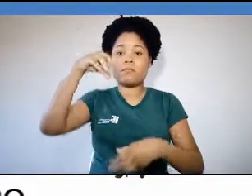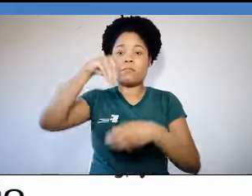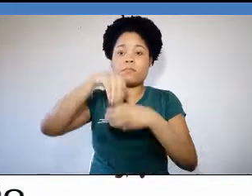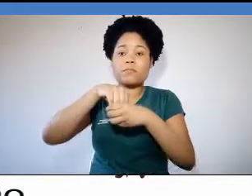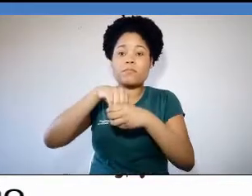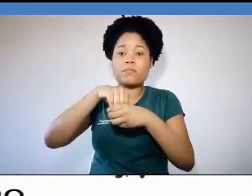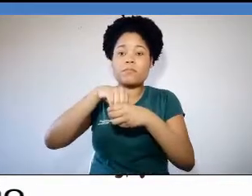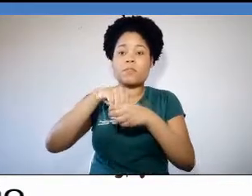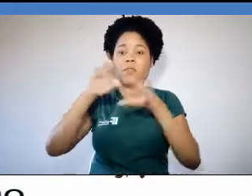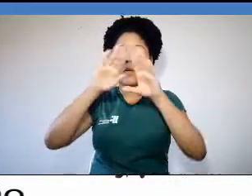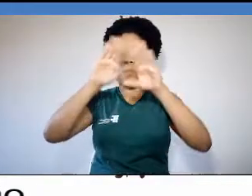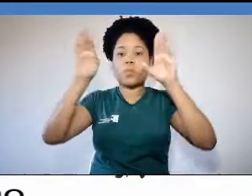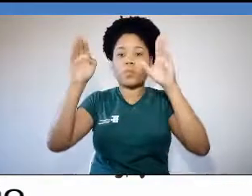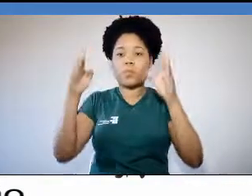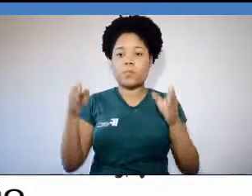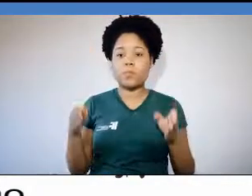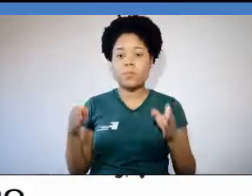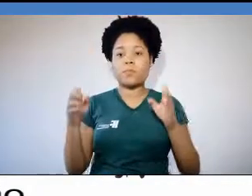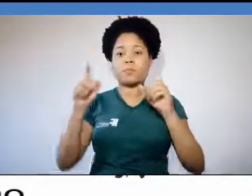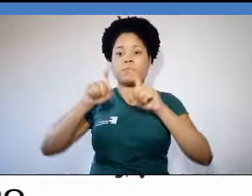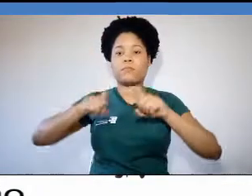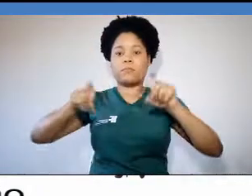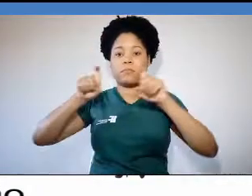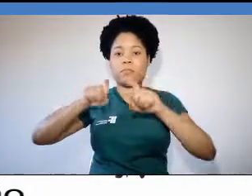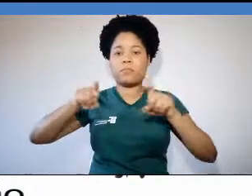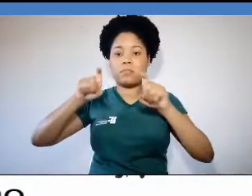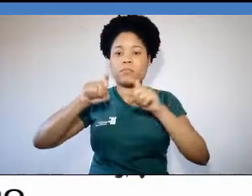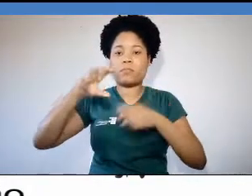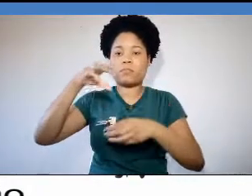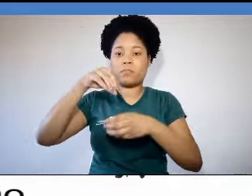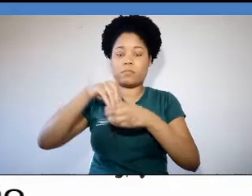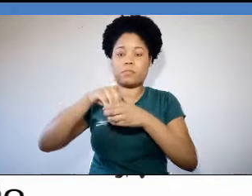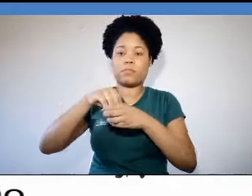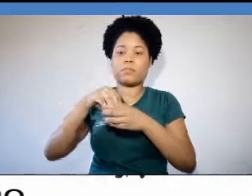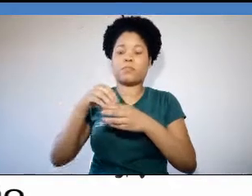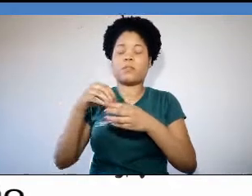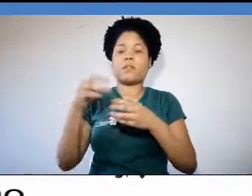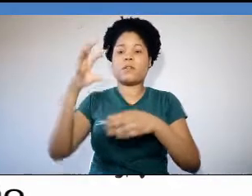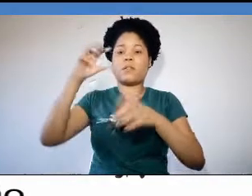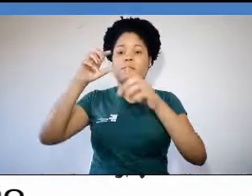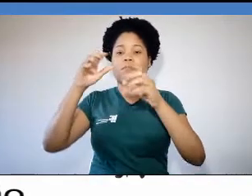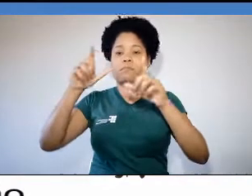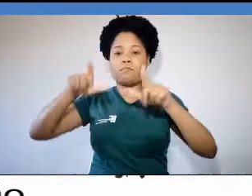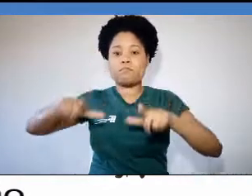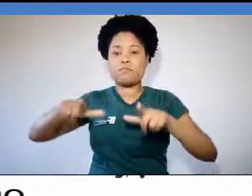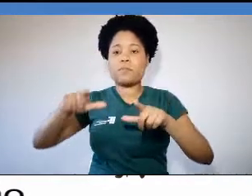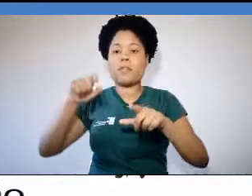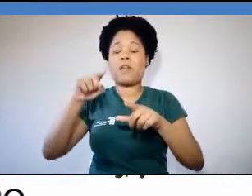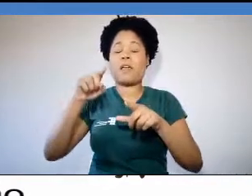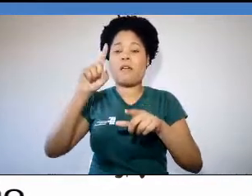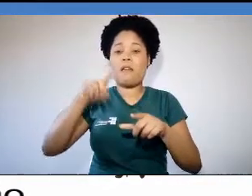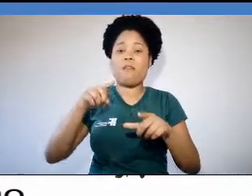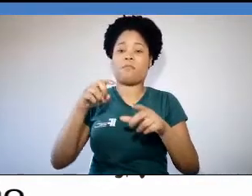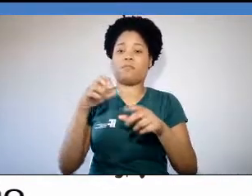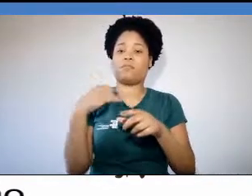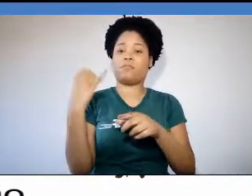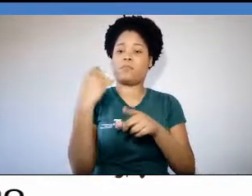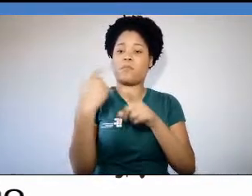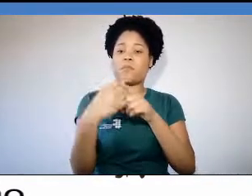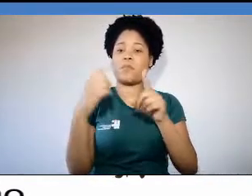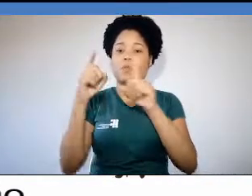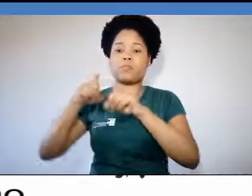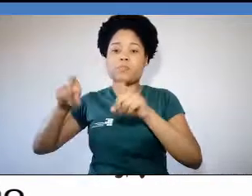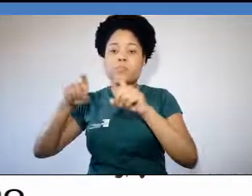instalada dentro do gabinete de um computador. Então, ela fica lá e através dela que um computador consegue